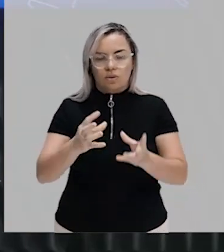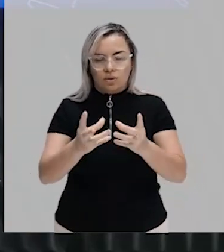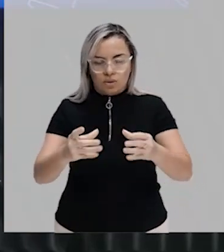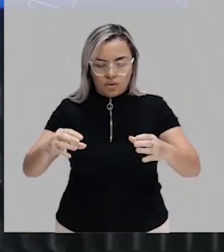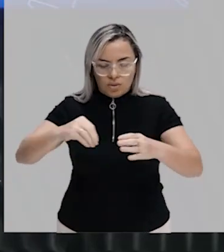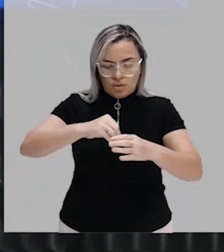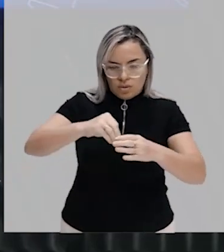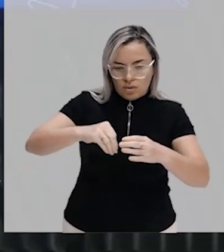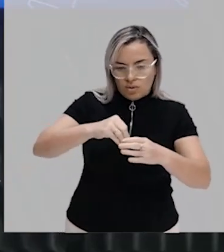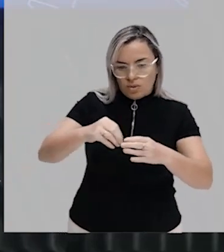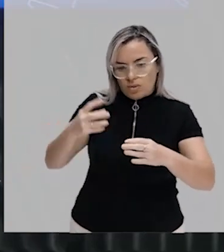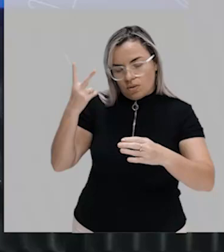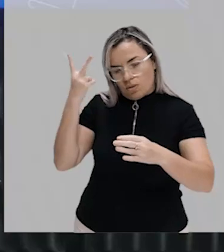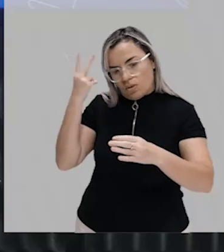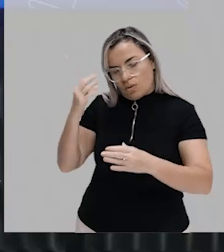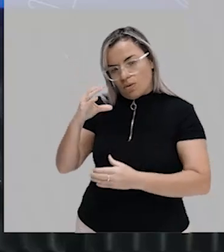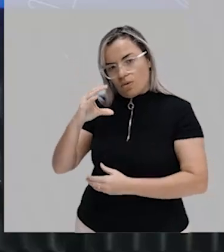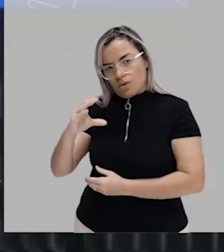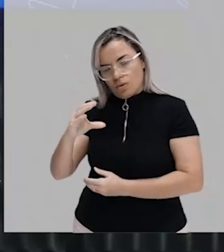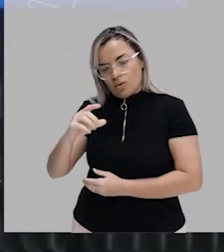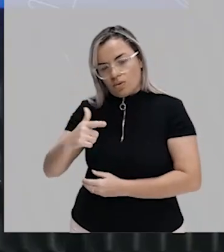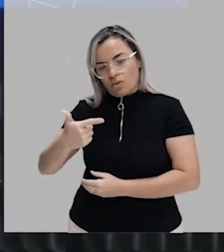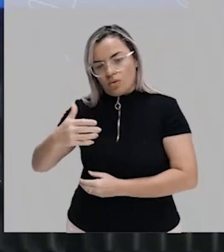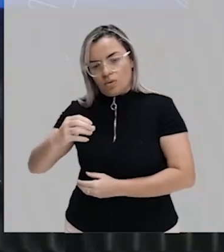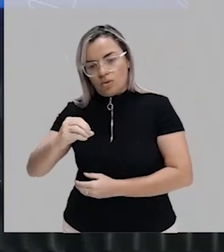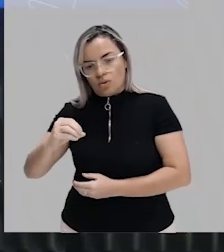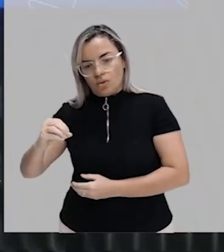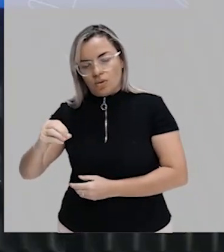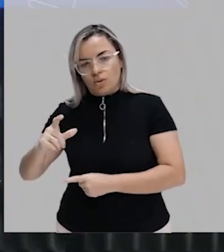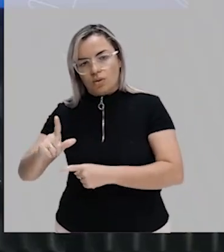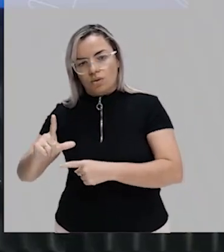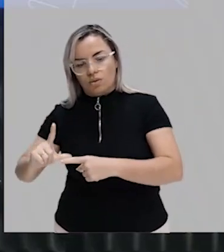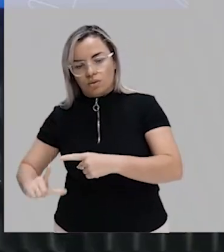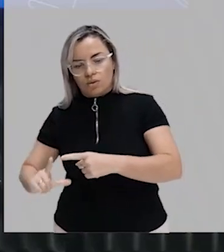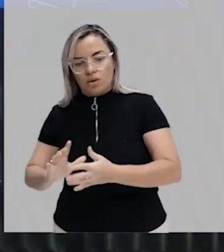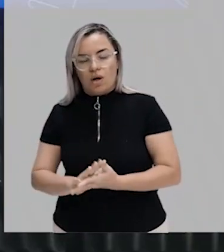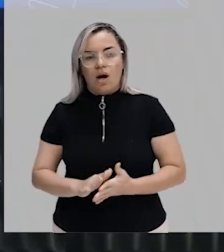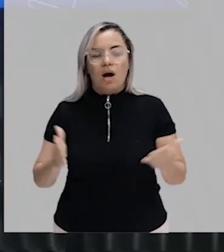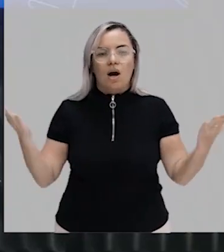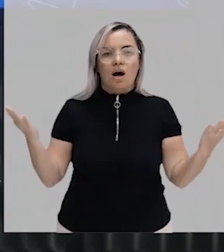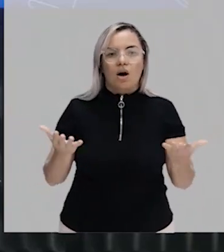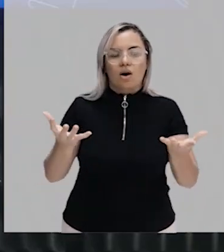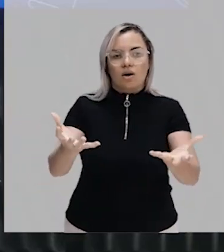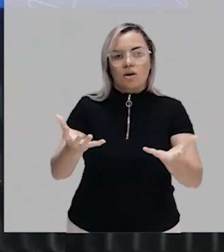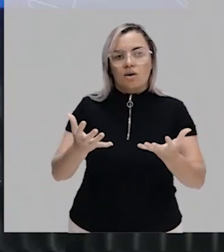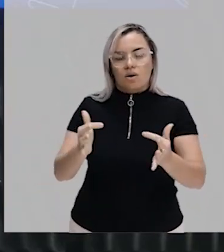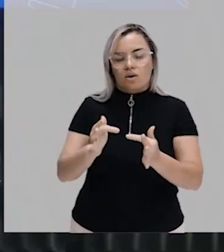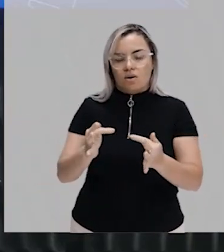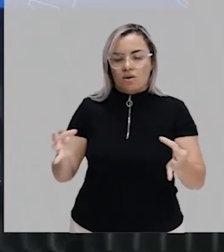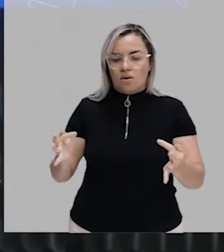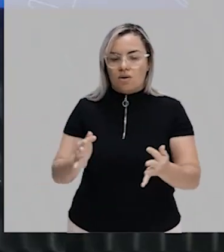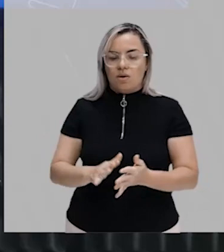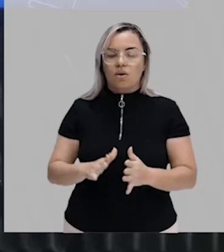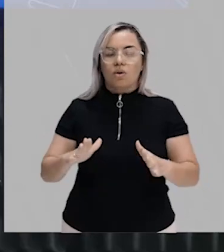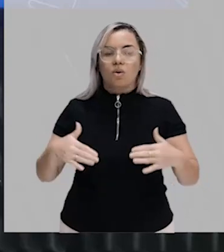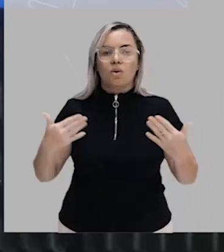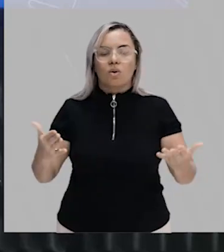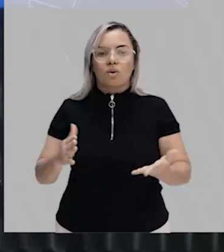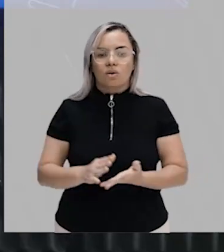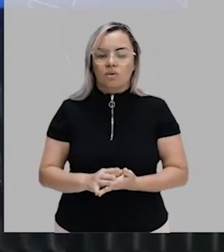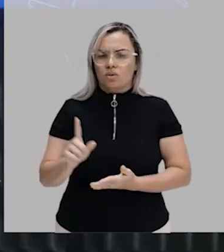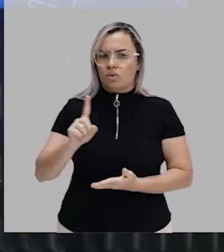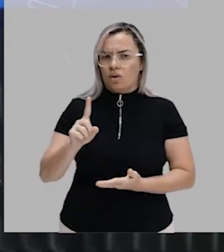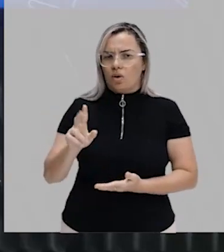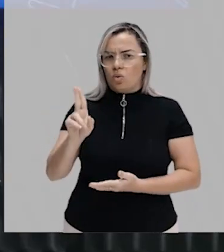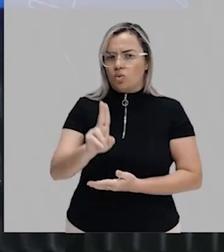de 200 gramas por litro. Agora, e se a gente quiser utilizar a fórmula? Eu não utilizei a fórmula no